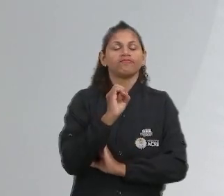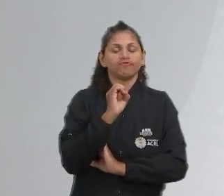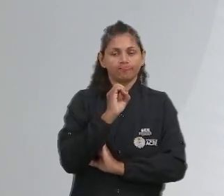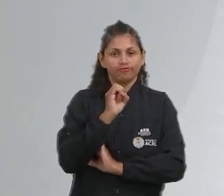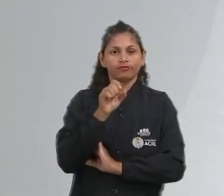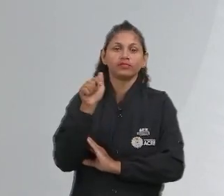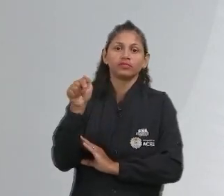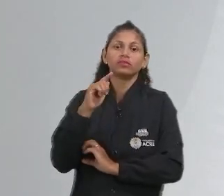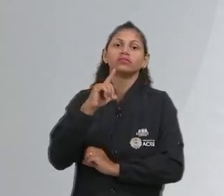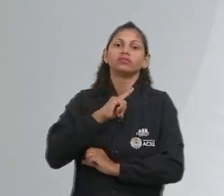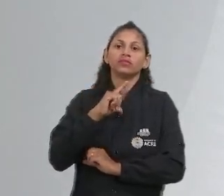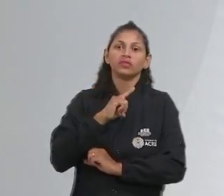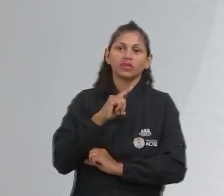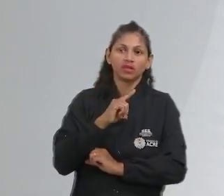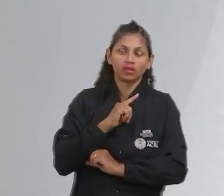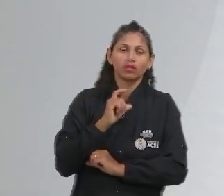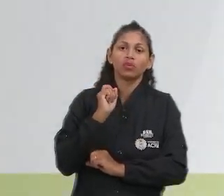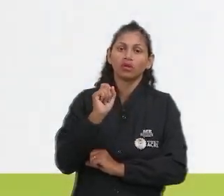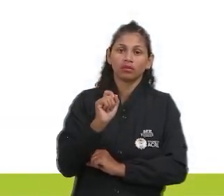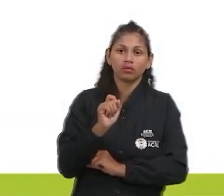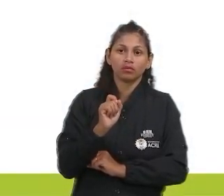ali eu tenho a presença de um